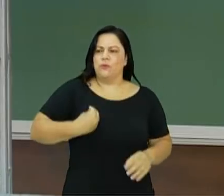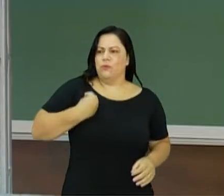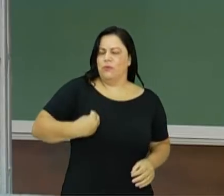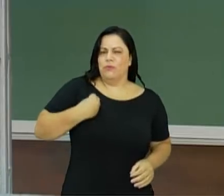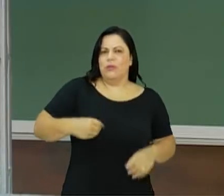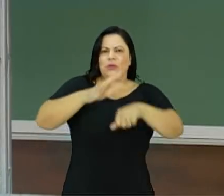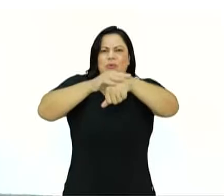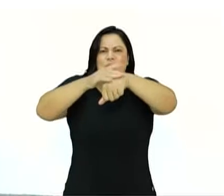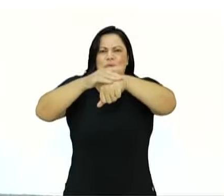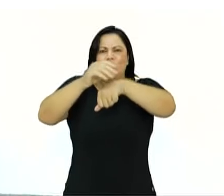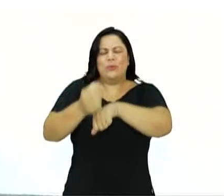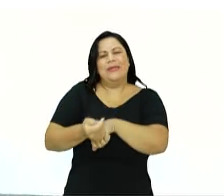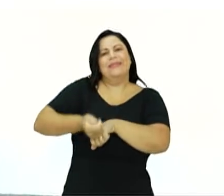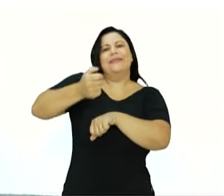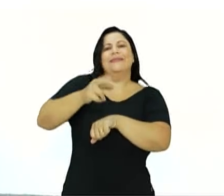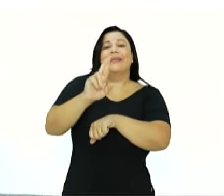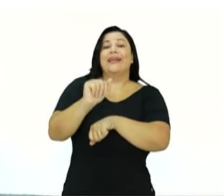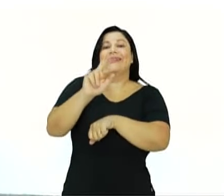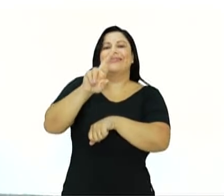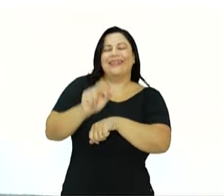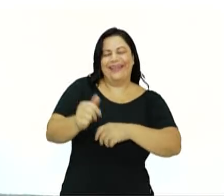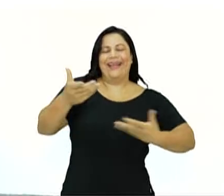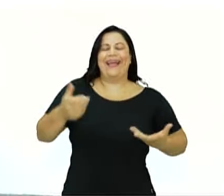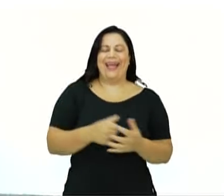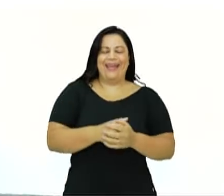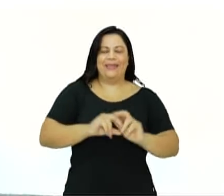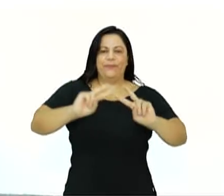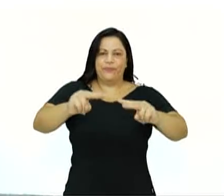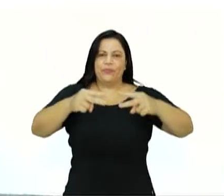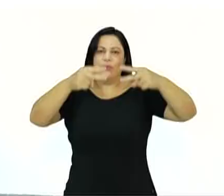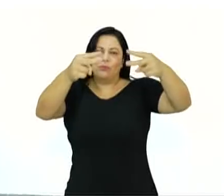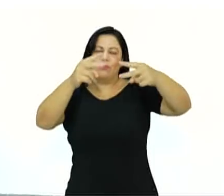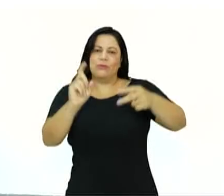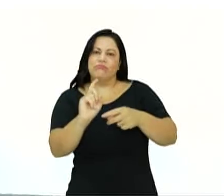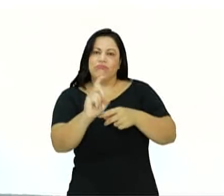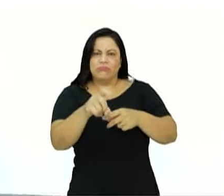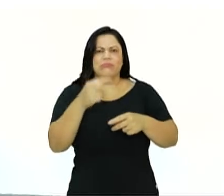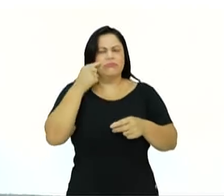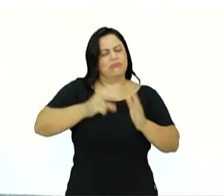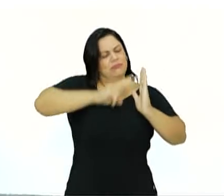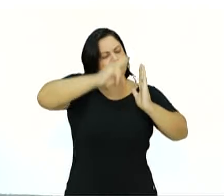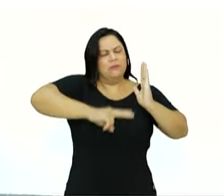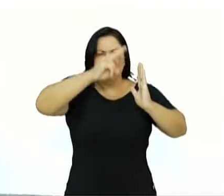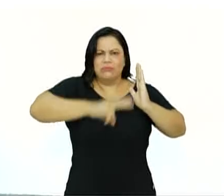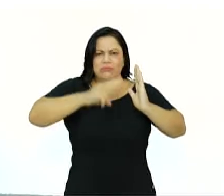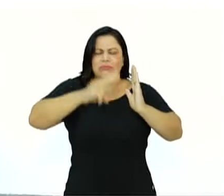vocês acessem o link, fica disponível no slide o link, para você ler, né,